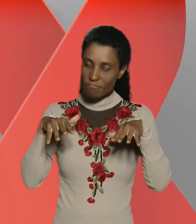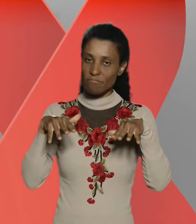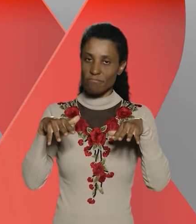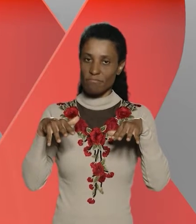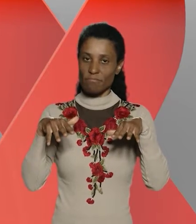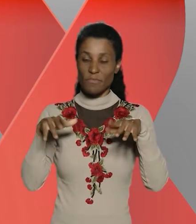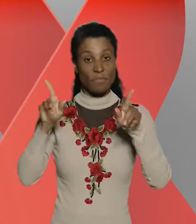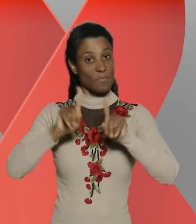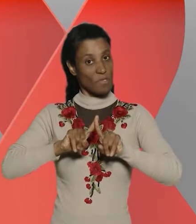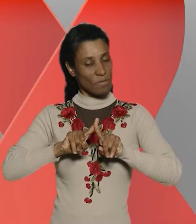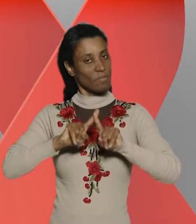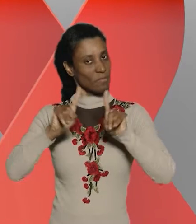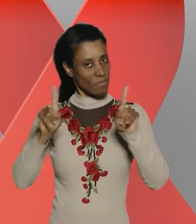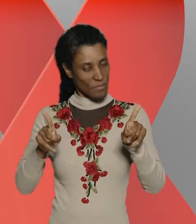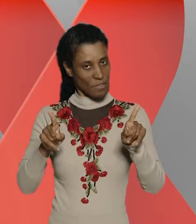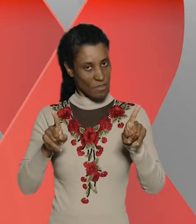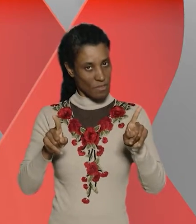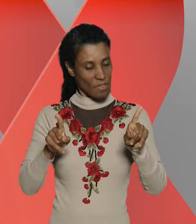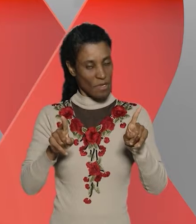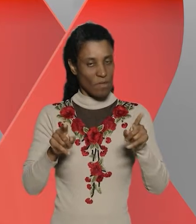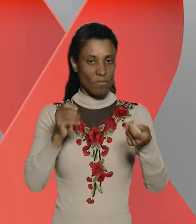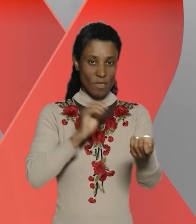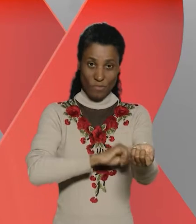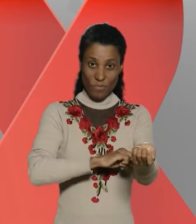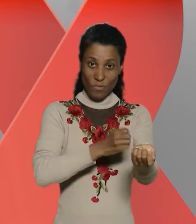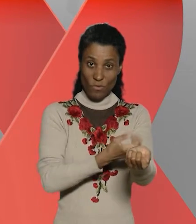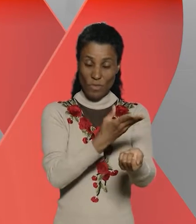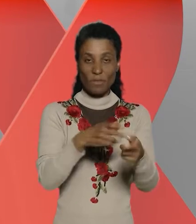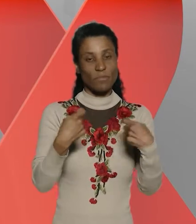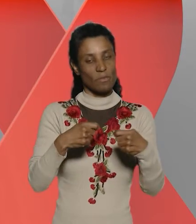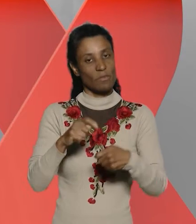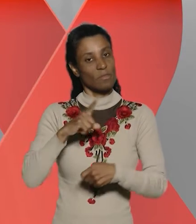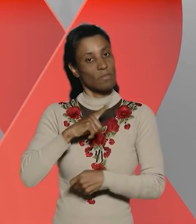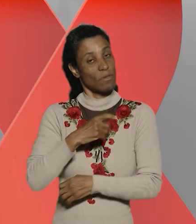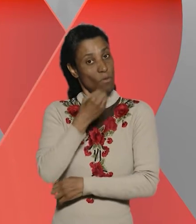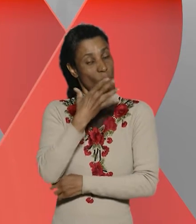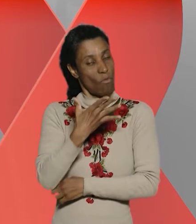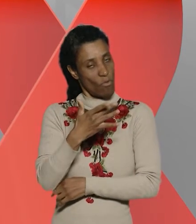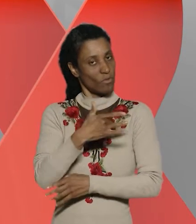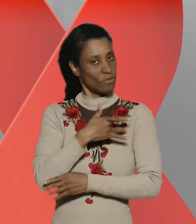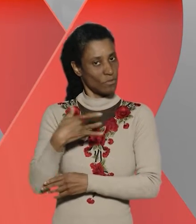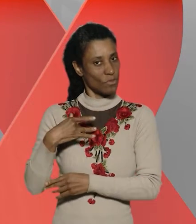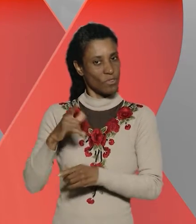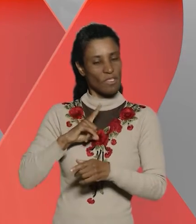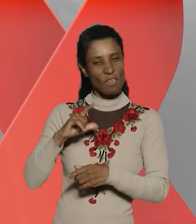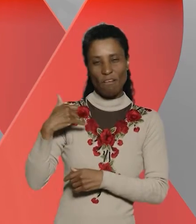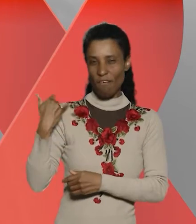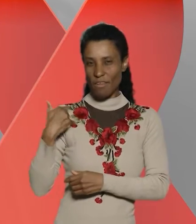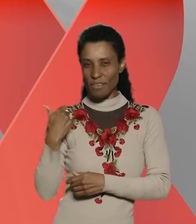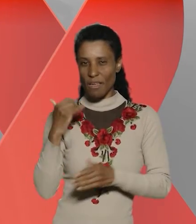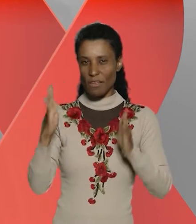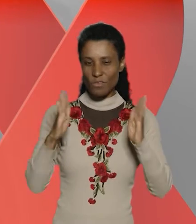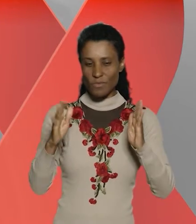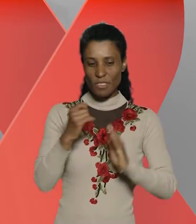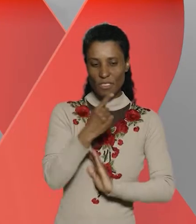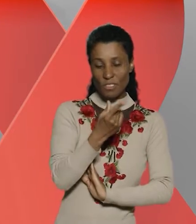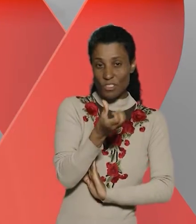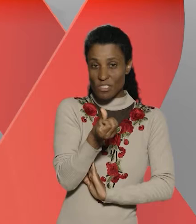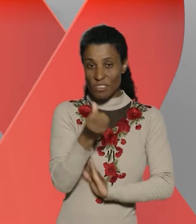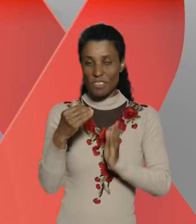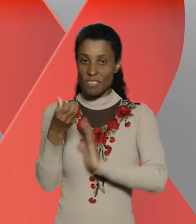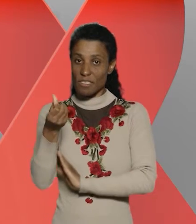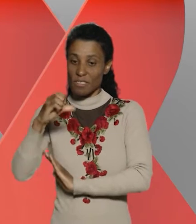Legislativa. Mas para ser doador, é preciso gozar de boa saúde, ter entre 16 e 69